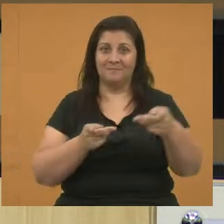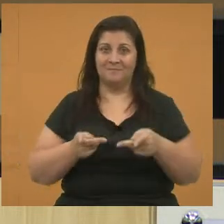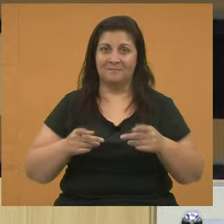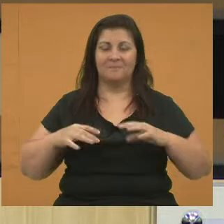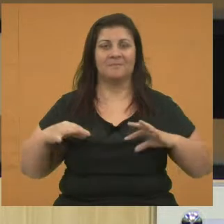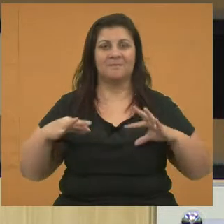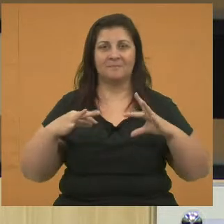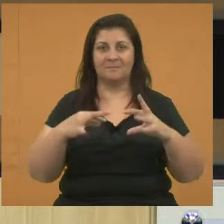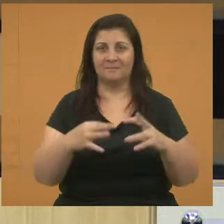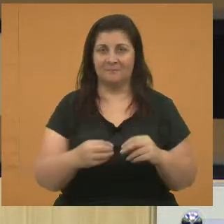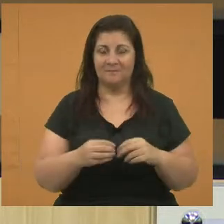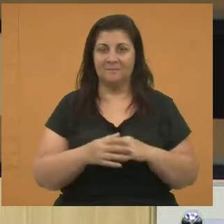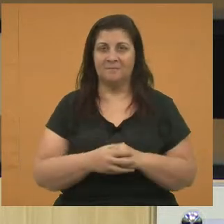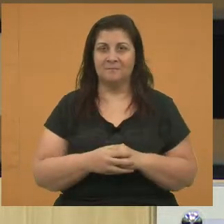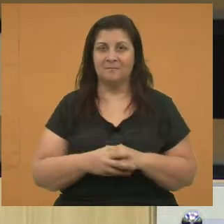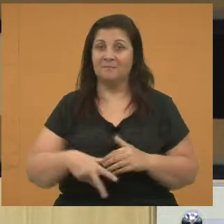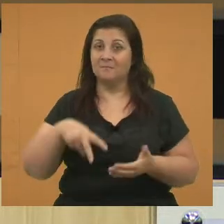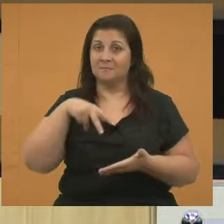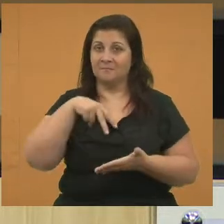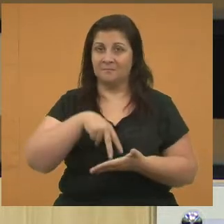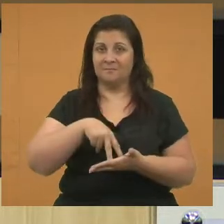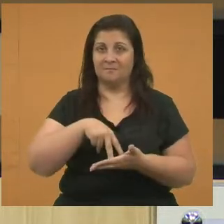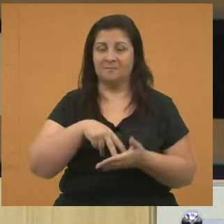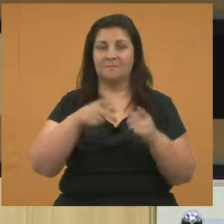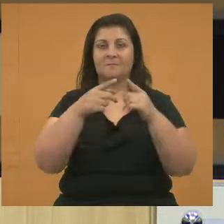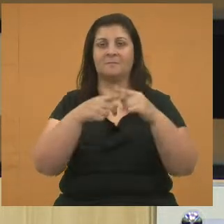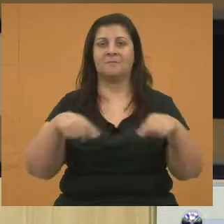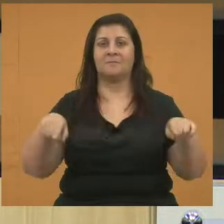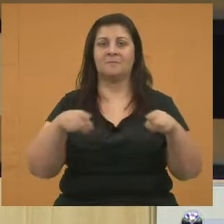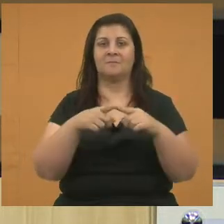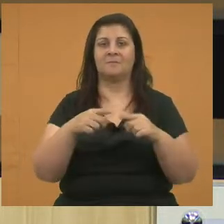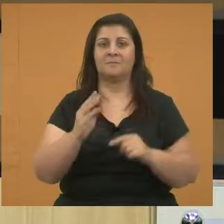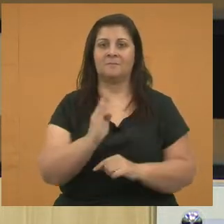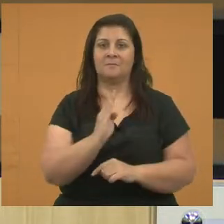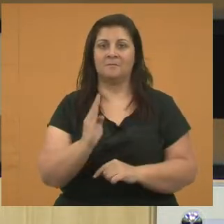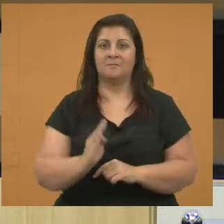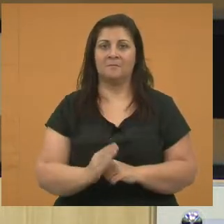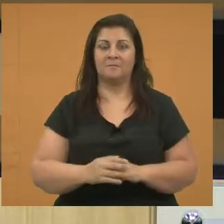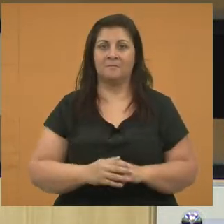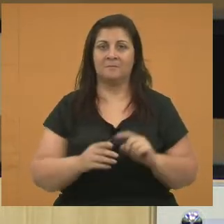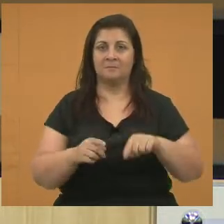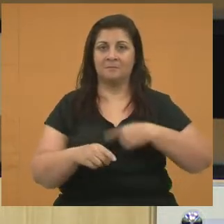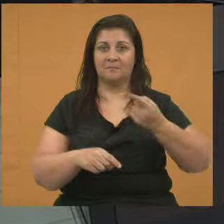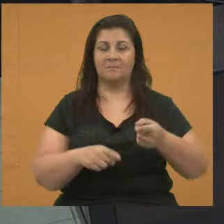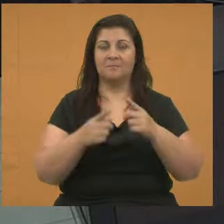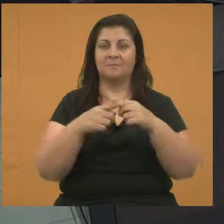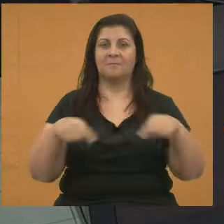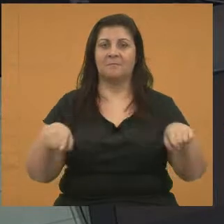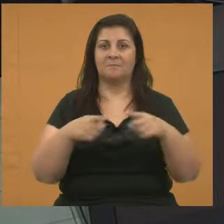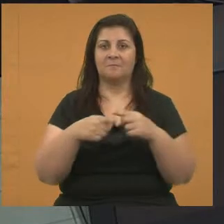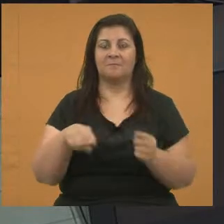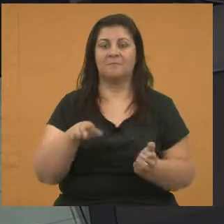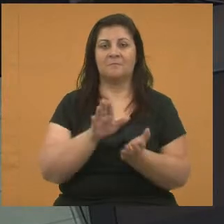para que nós possamos entoar o hino nacional brasileiro e, em seguida, o hino de Jacareí.